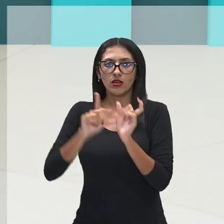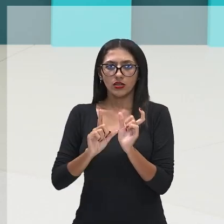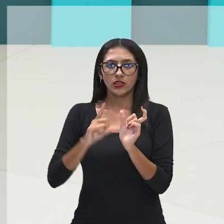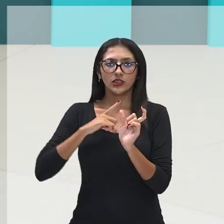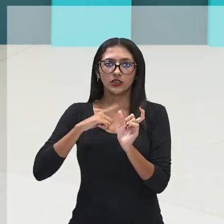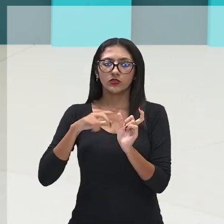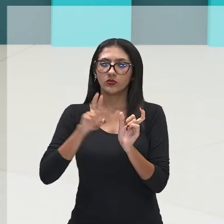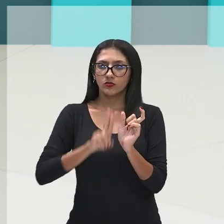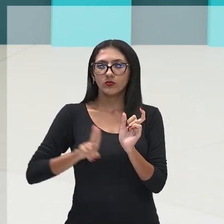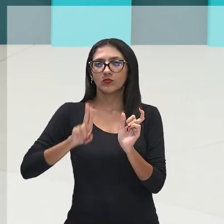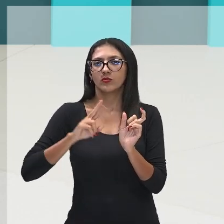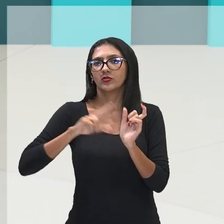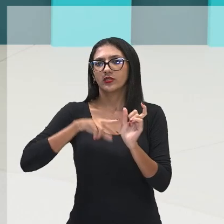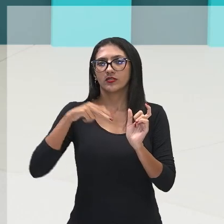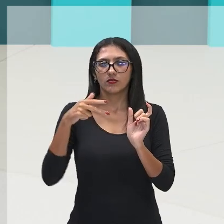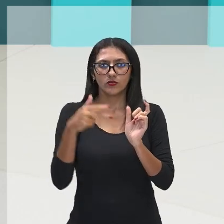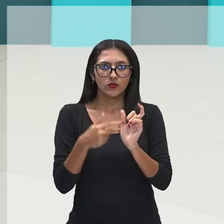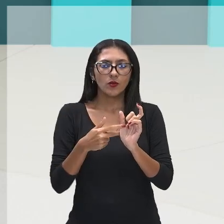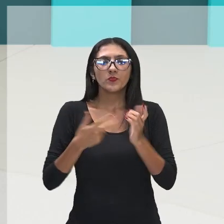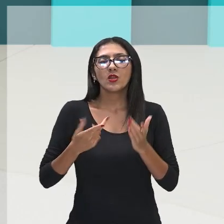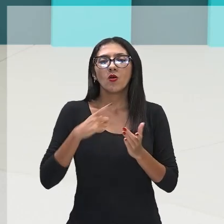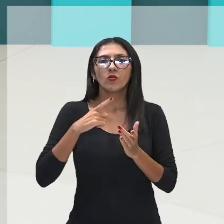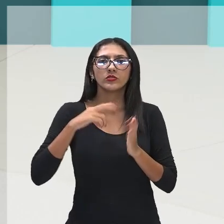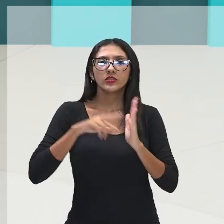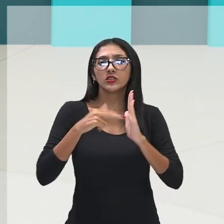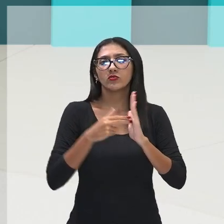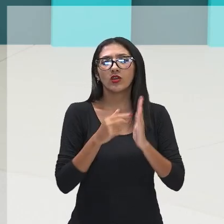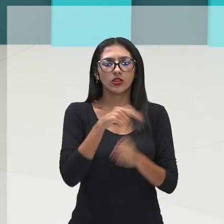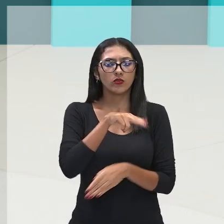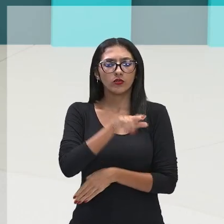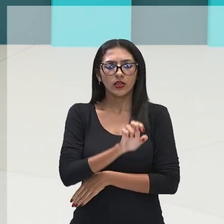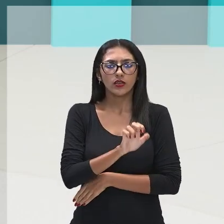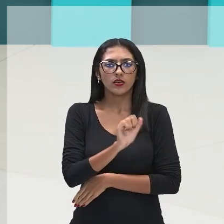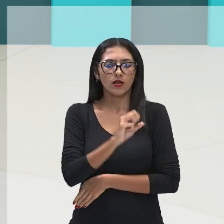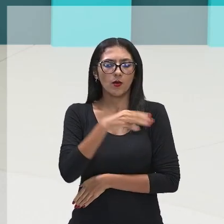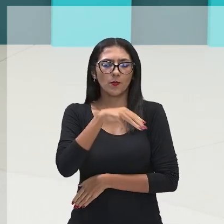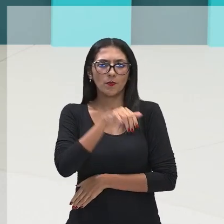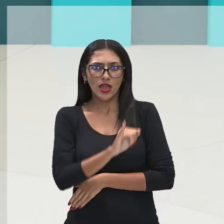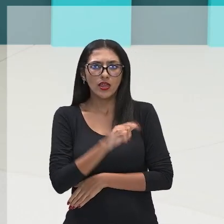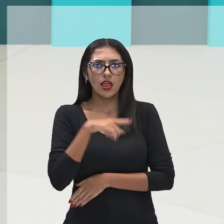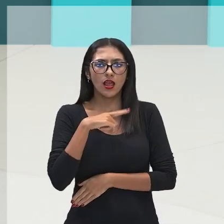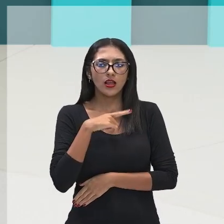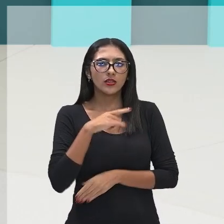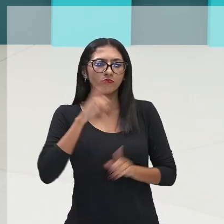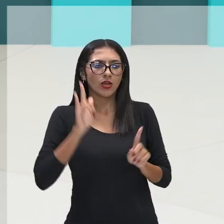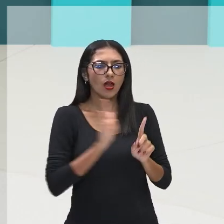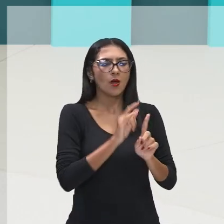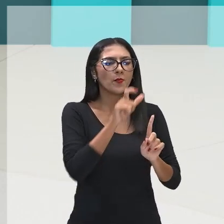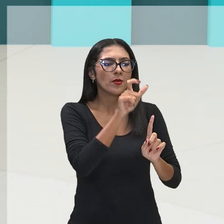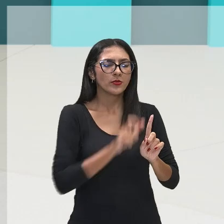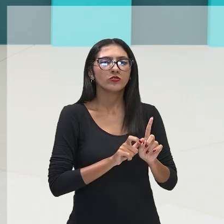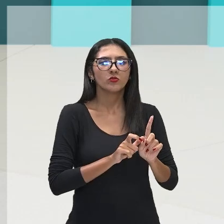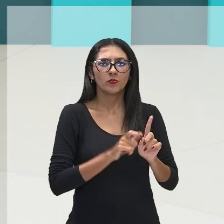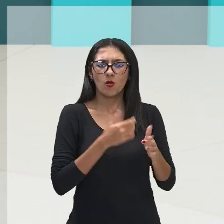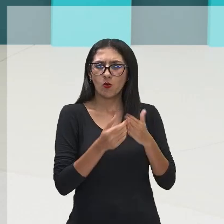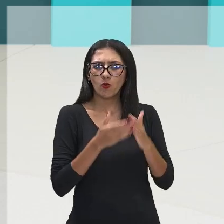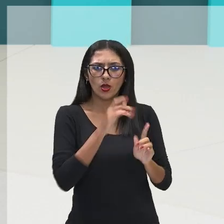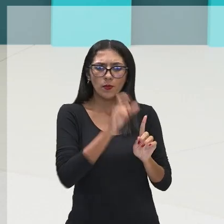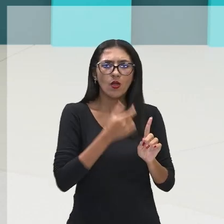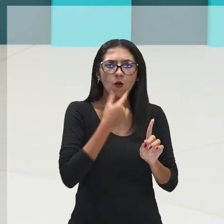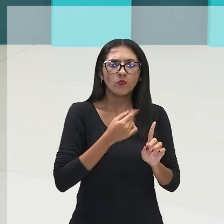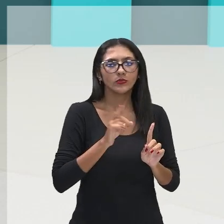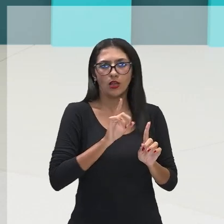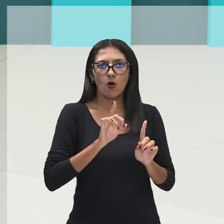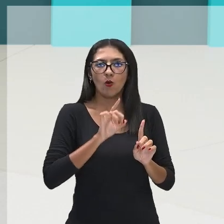antes. Então, quando eu digo que amei, esse que amei está adjetivando o menino, não é qualquer menino, é um